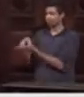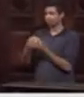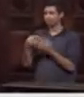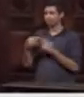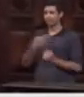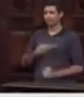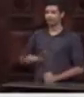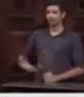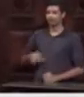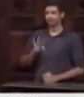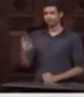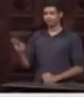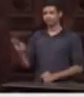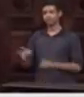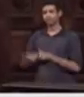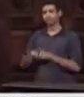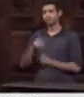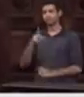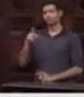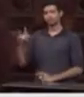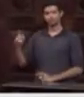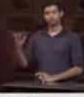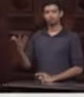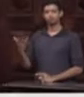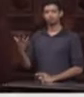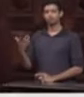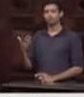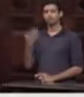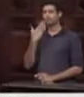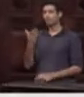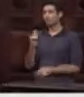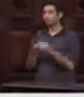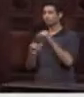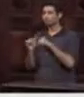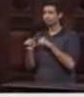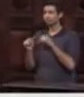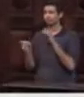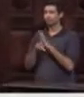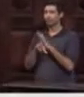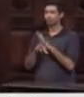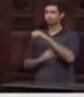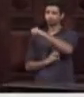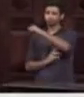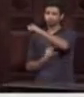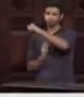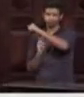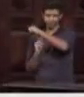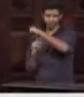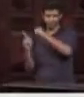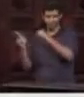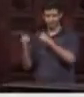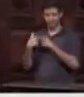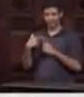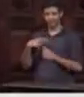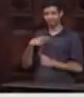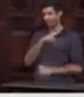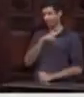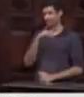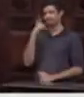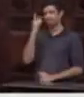federal, na PPP da renovação da concessão da ponte, deputado Jânio Mendes, que frequenta muito aquela região em